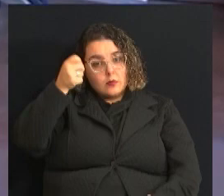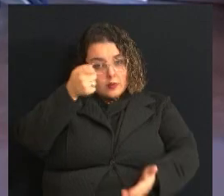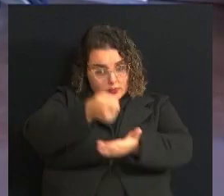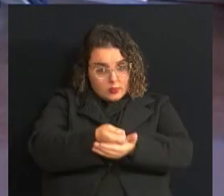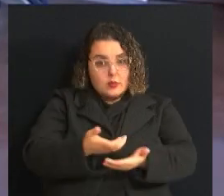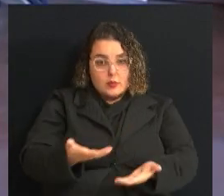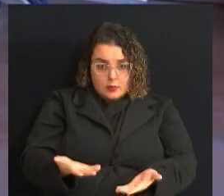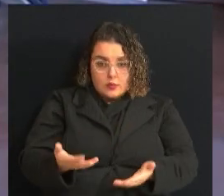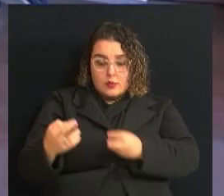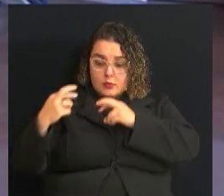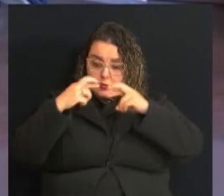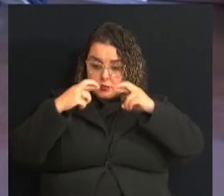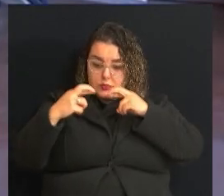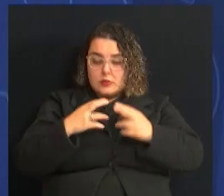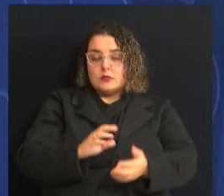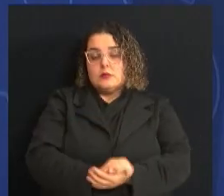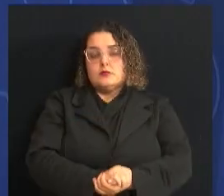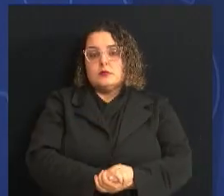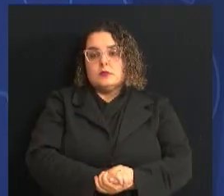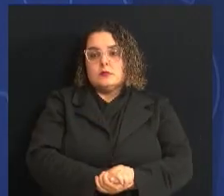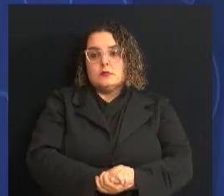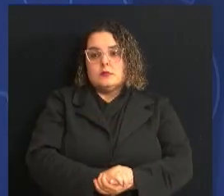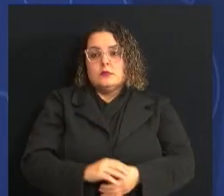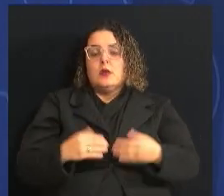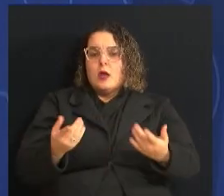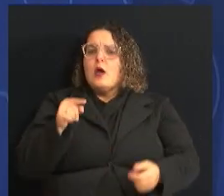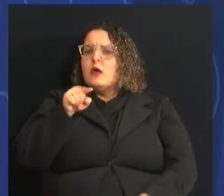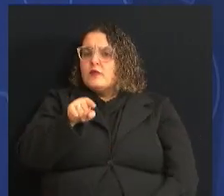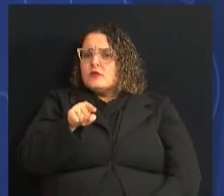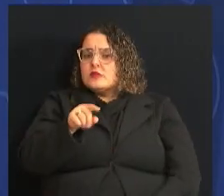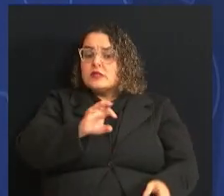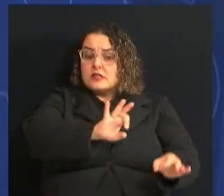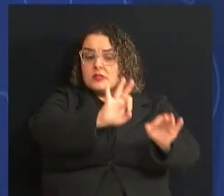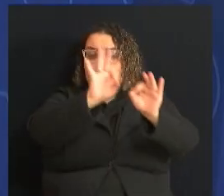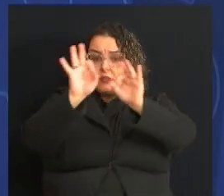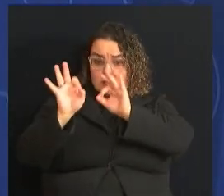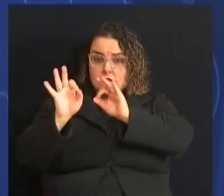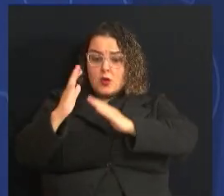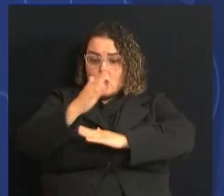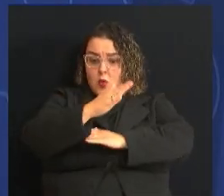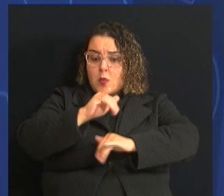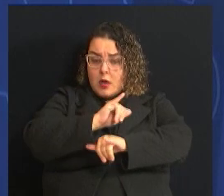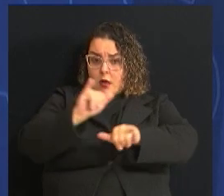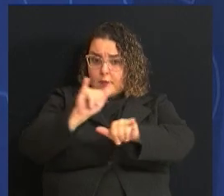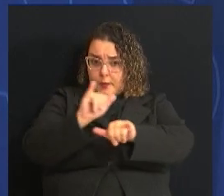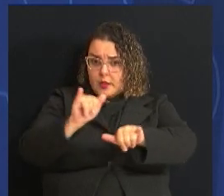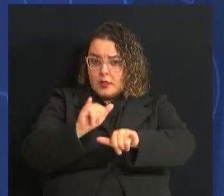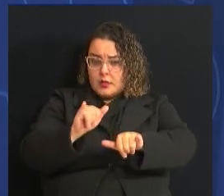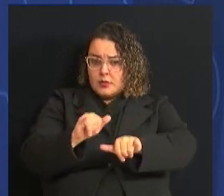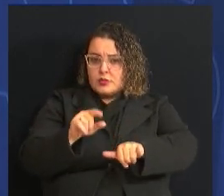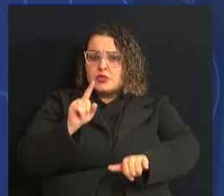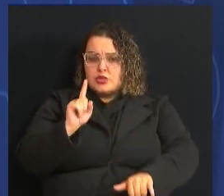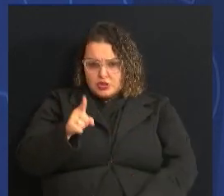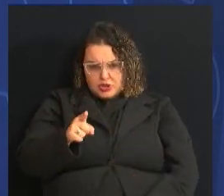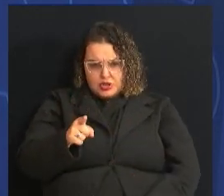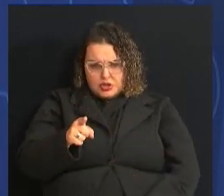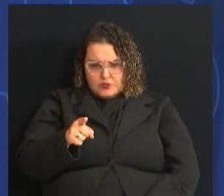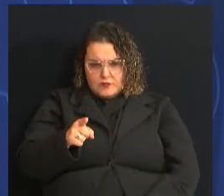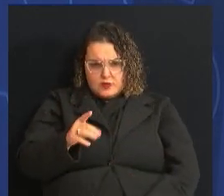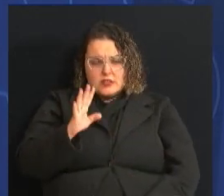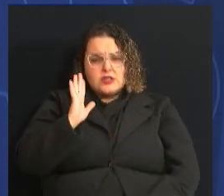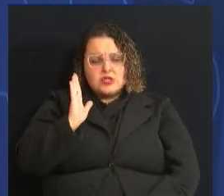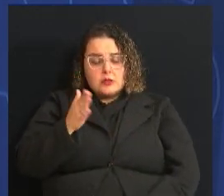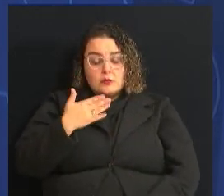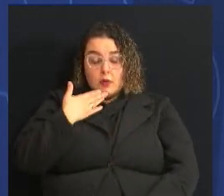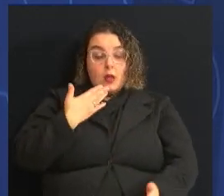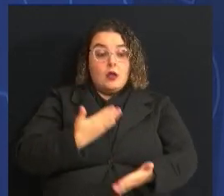de fiscalização. Você que está assistindo ao Câmara Notícia já foi pego de surpresa no susto